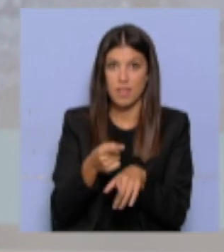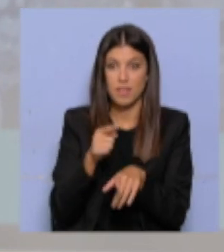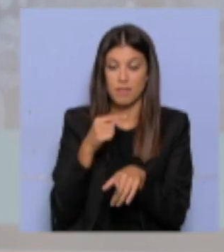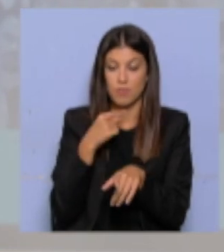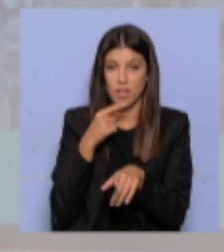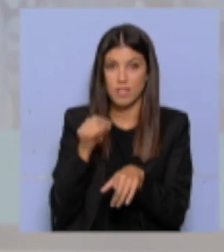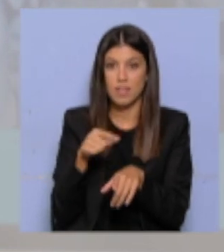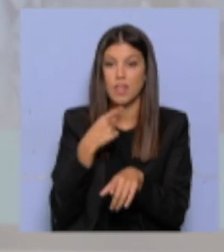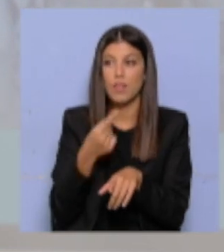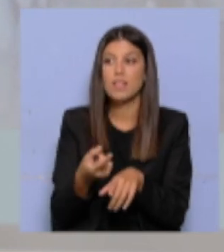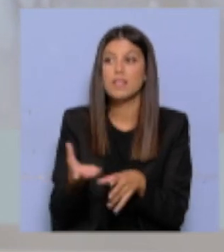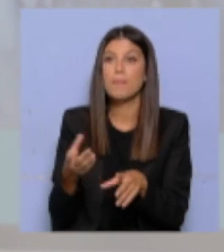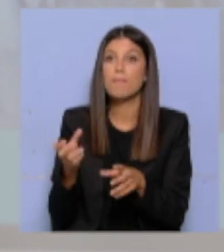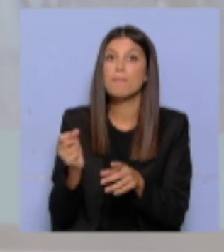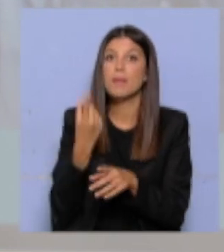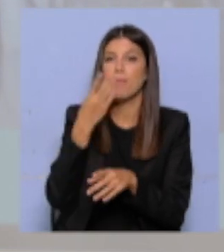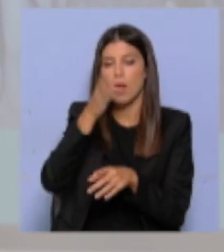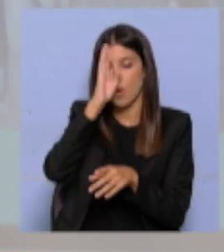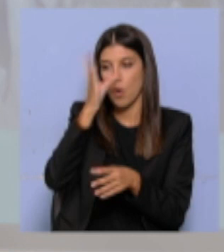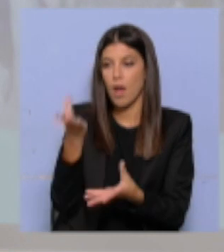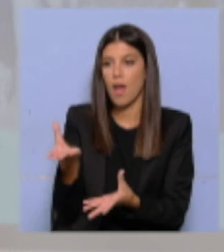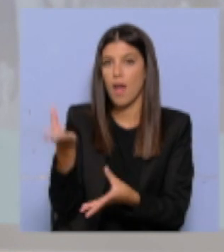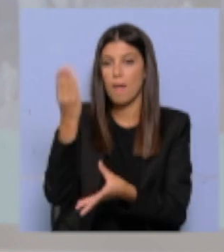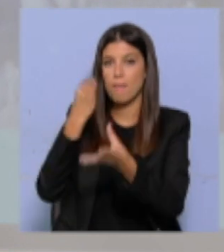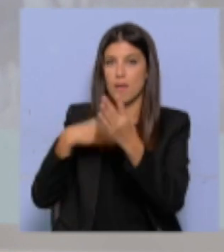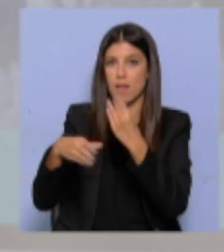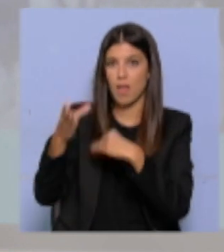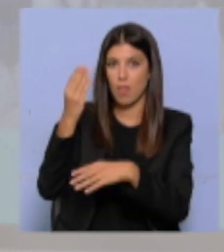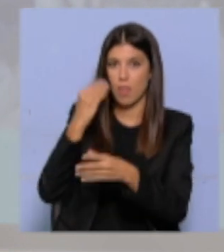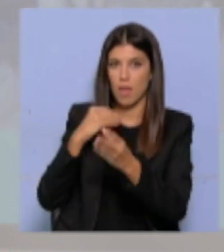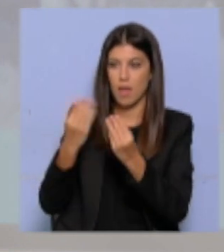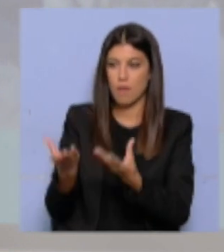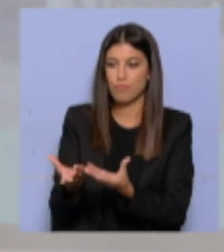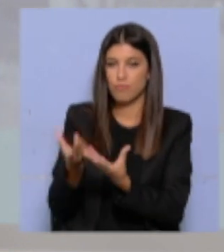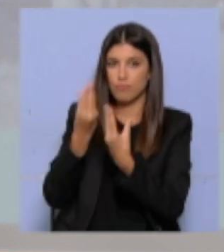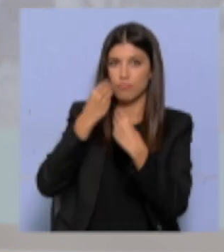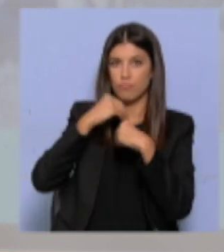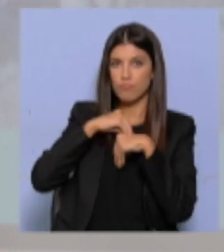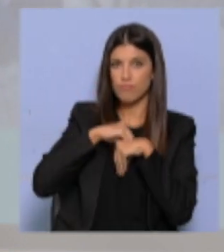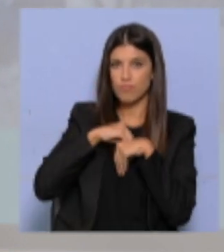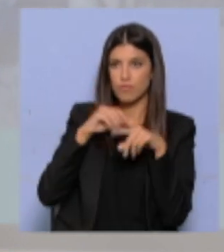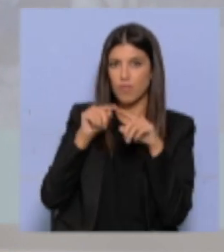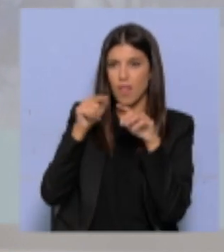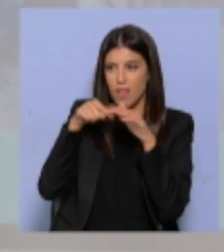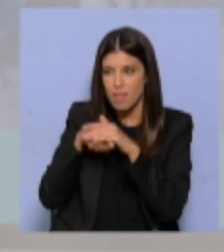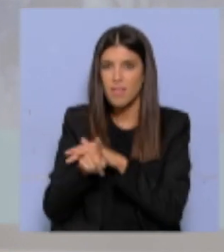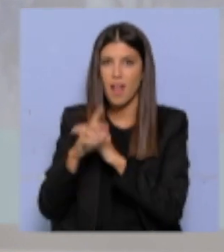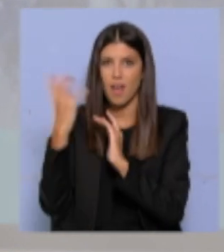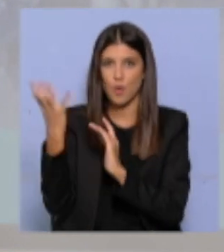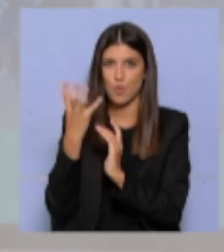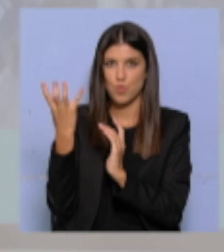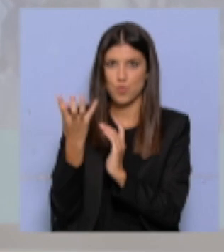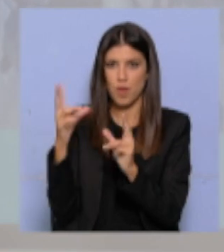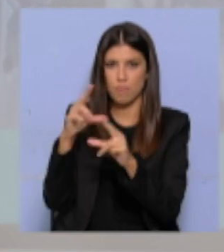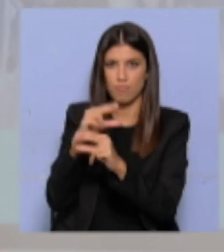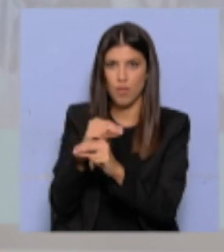tentar absorver os valores dessa cultura, tentar entrar nessa cultura, mergulhar nessa cultura. Eu penso